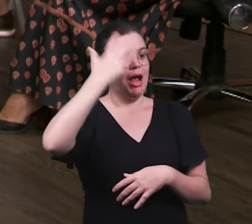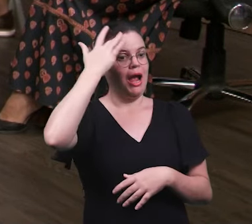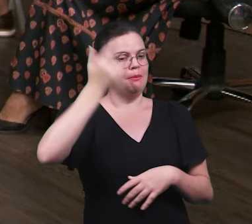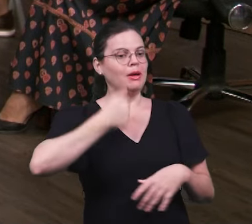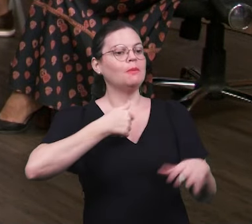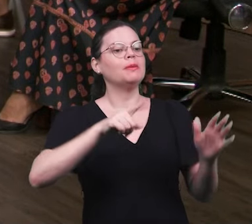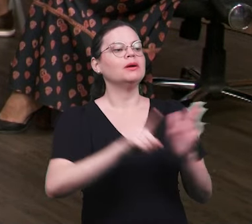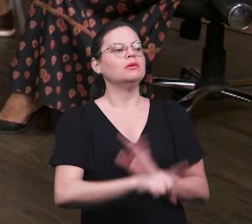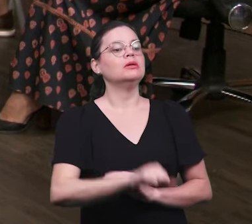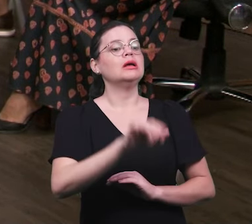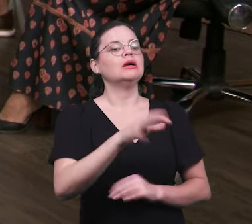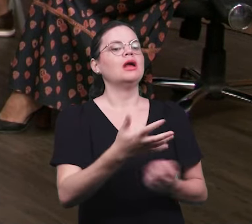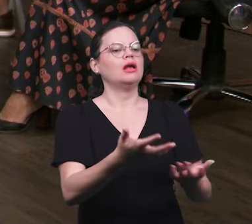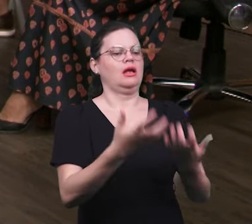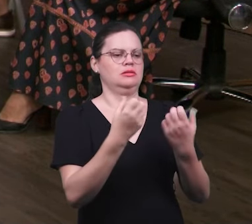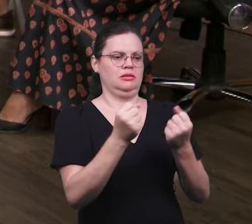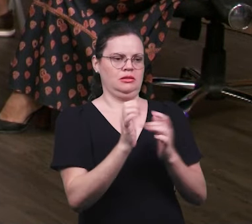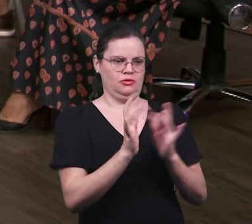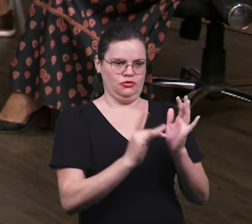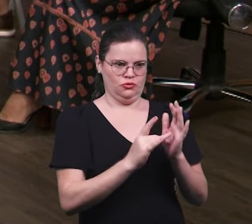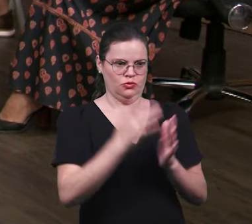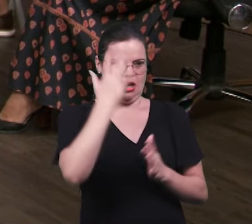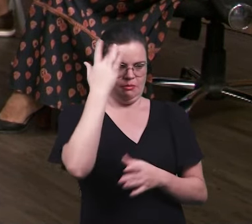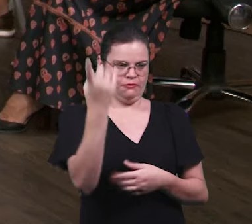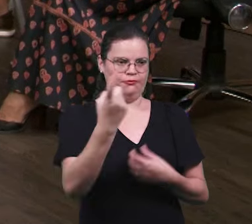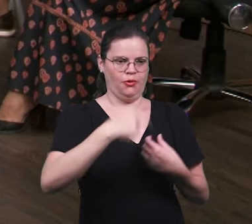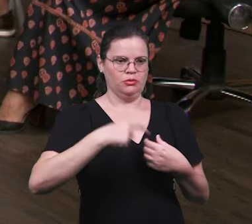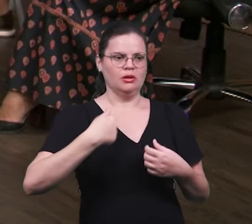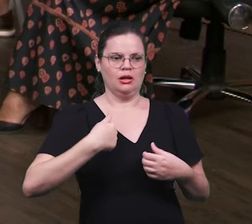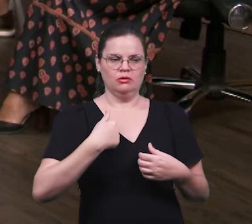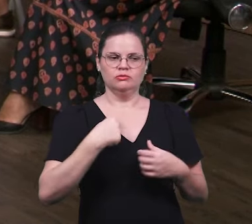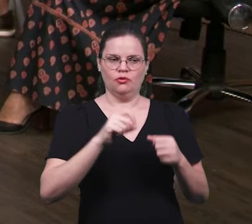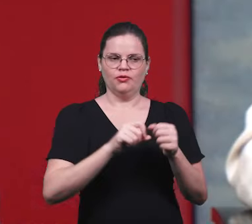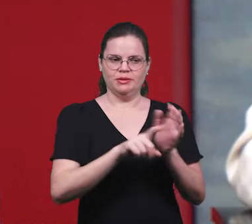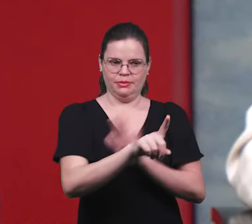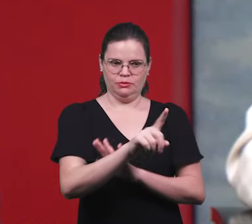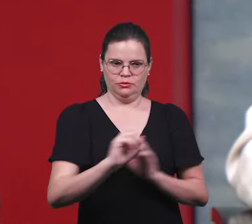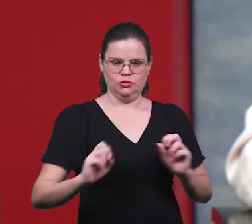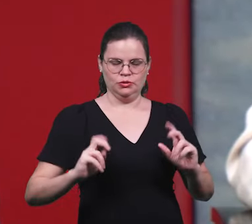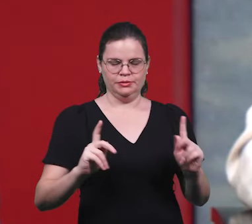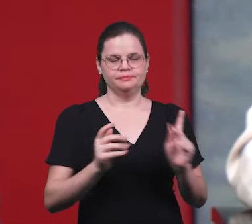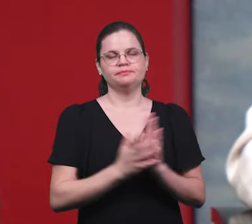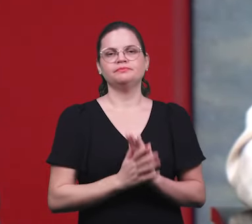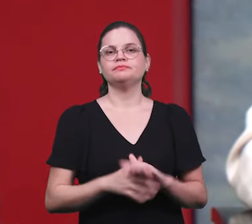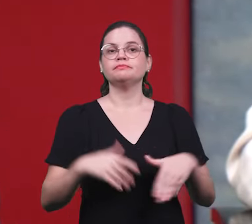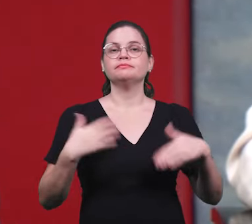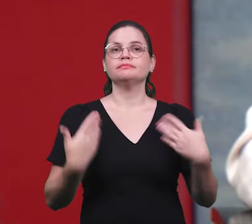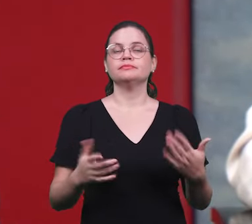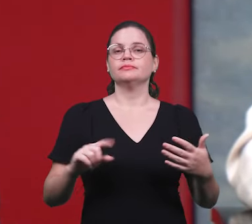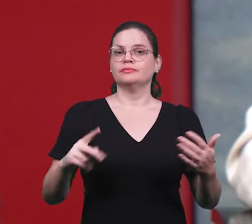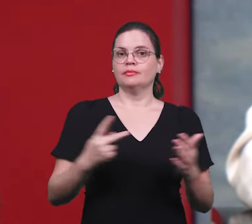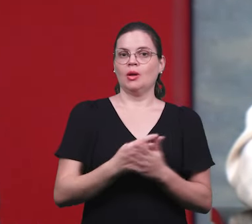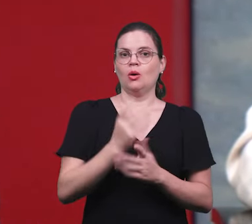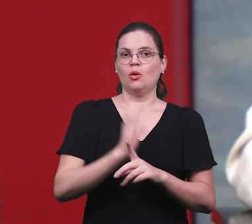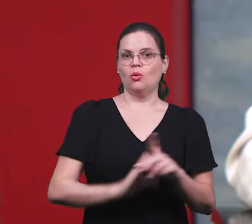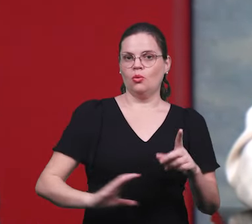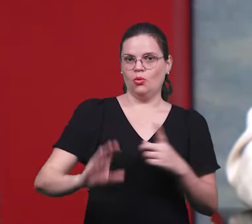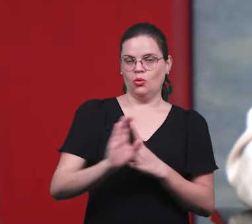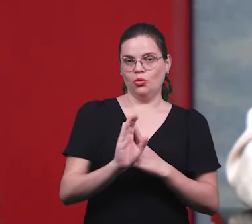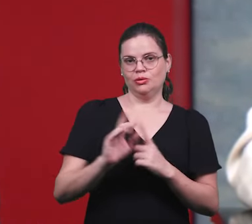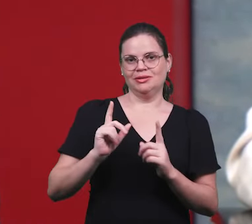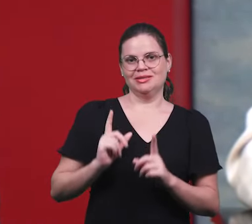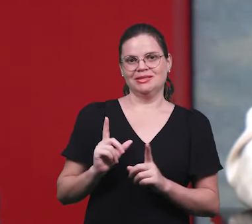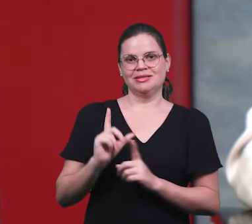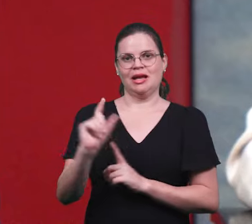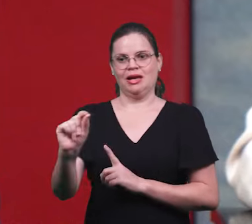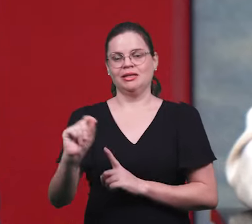amanhã vocês retornem e eu vou fazer um apelo. E na saída daquele culto houve um acidente